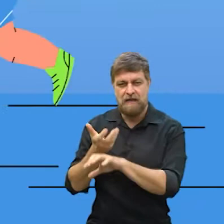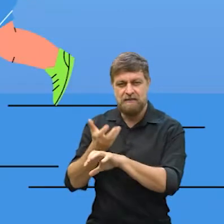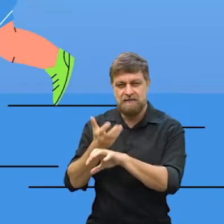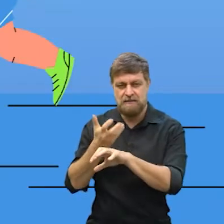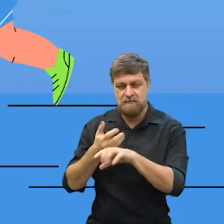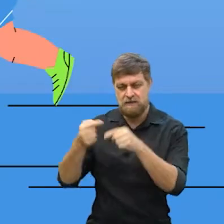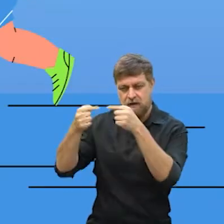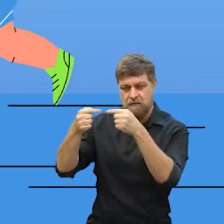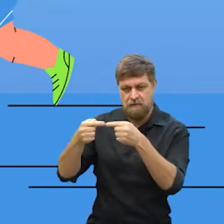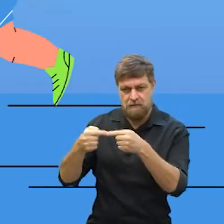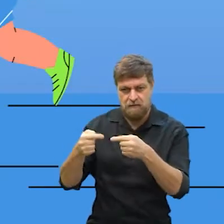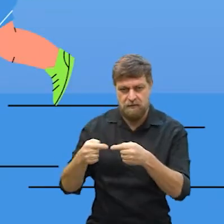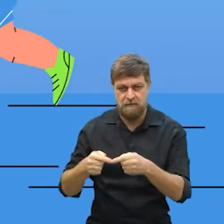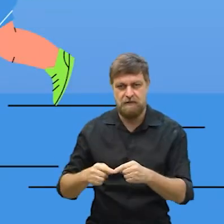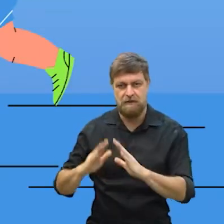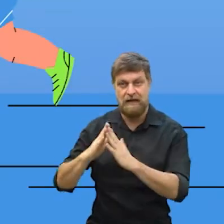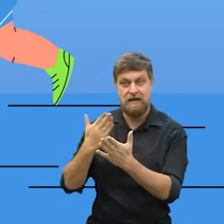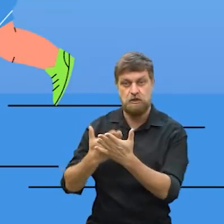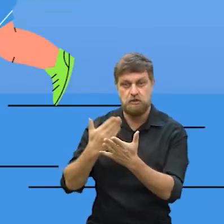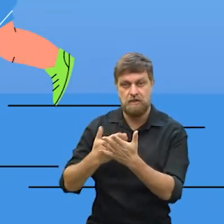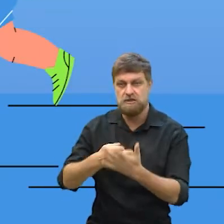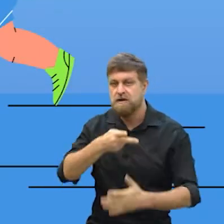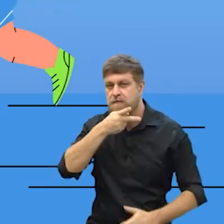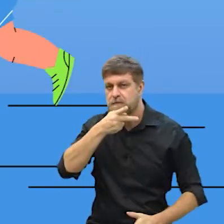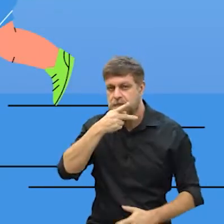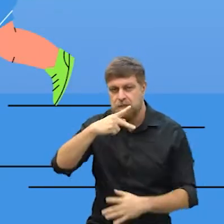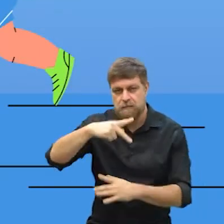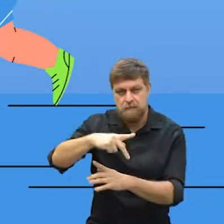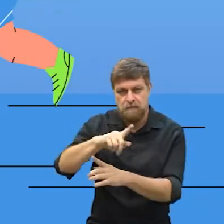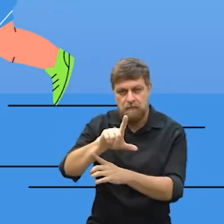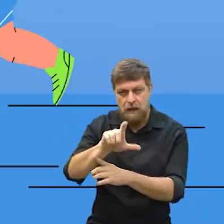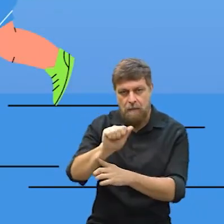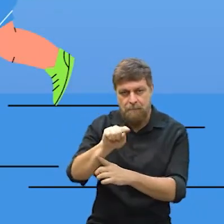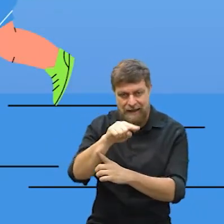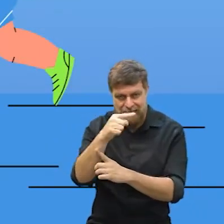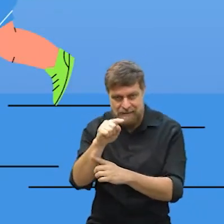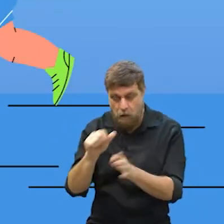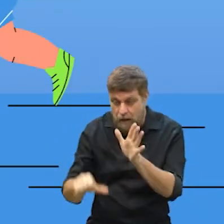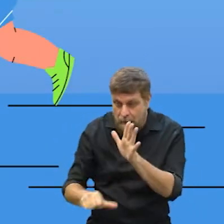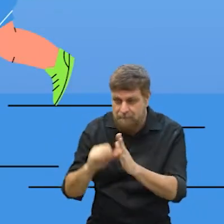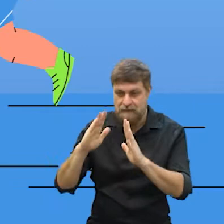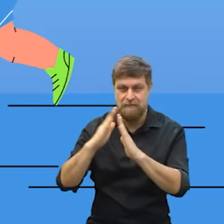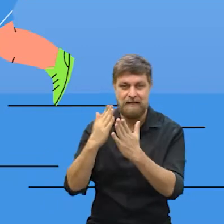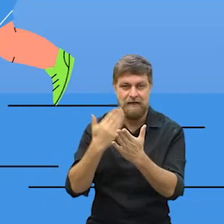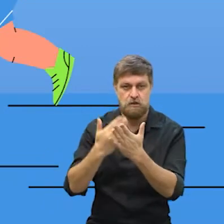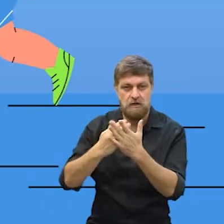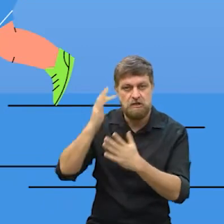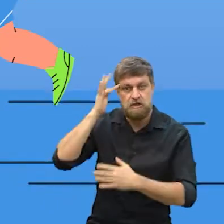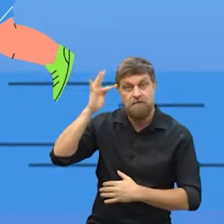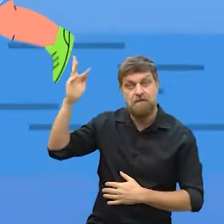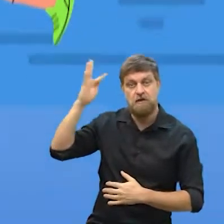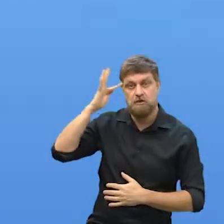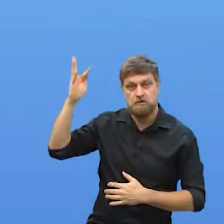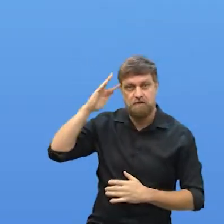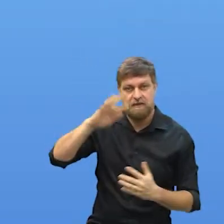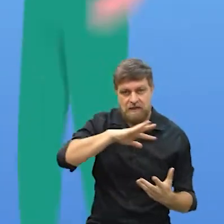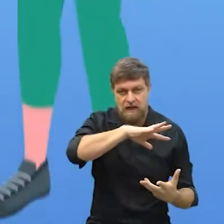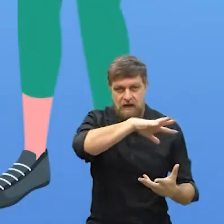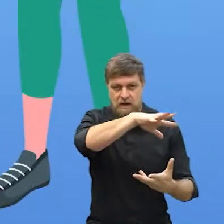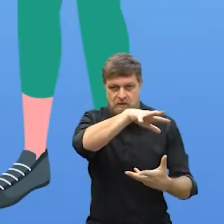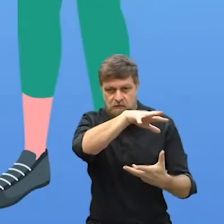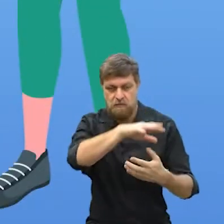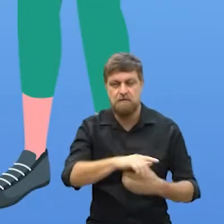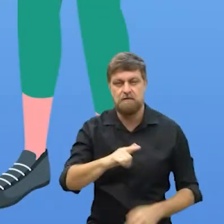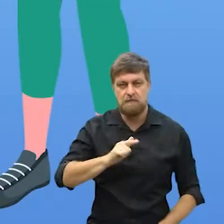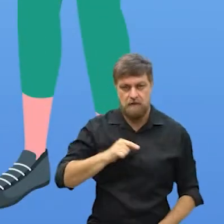época, a disciplina estava incluída na Academia de Platão, considerada a primeira escola de filosofia do mundo ocidental.